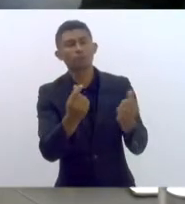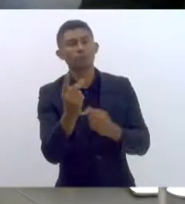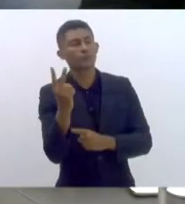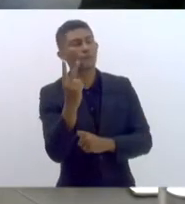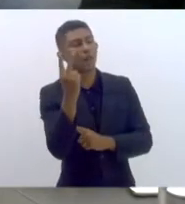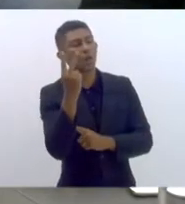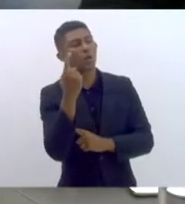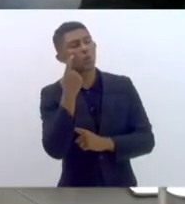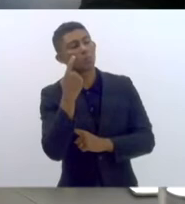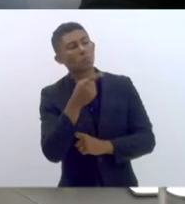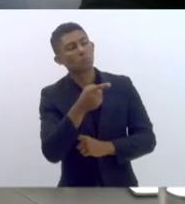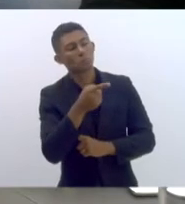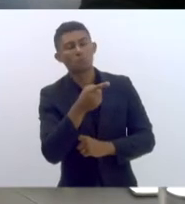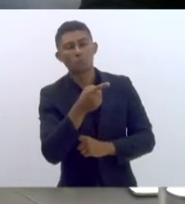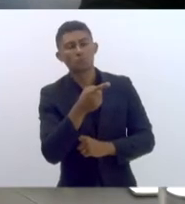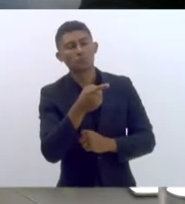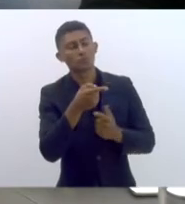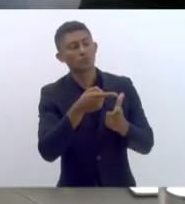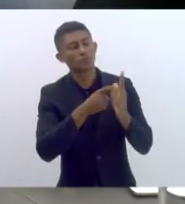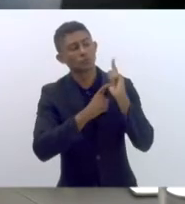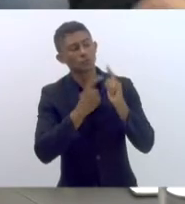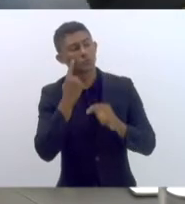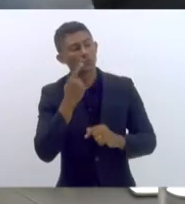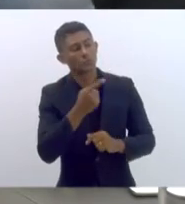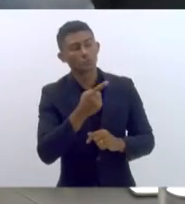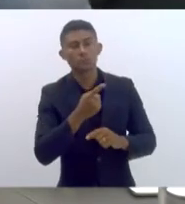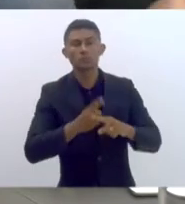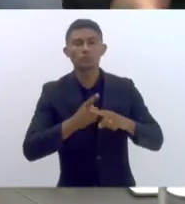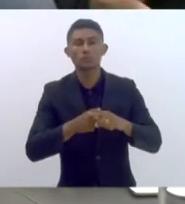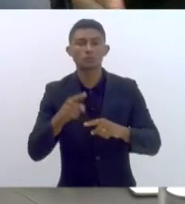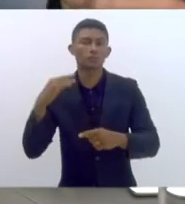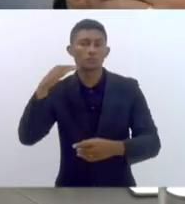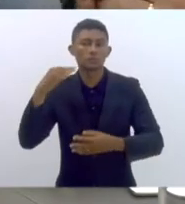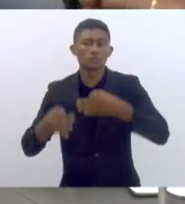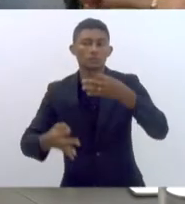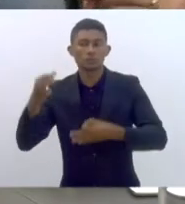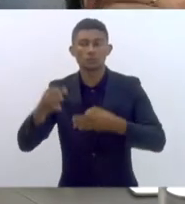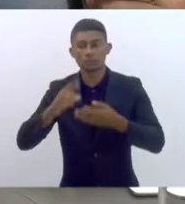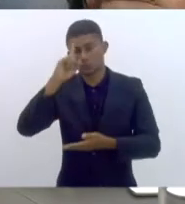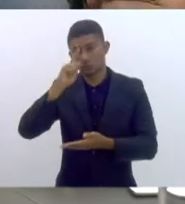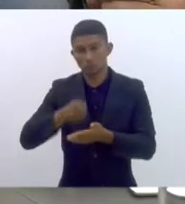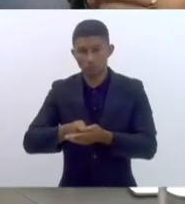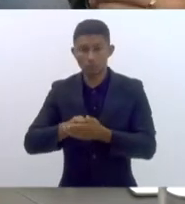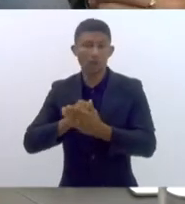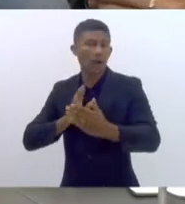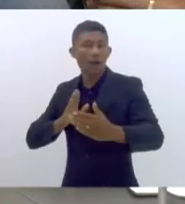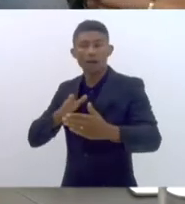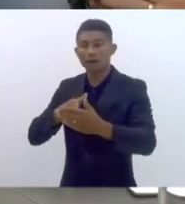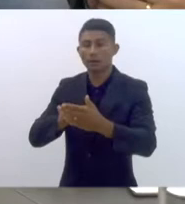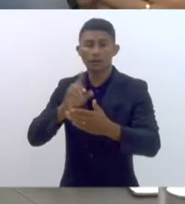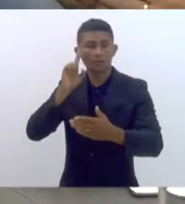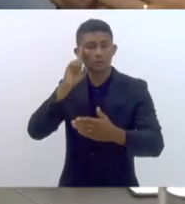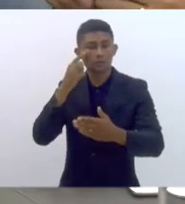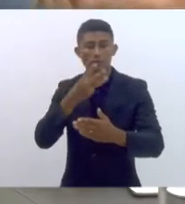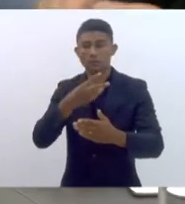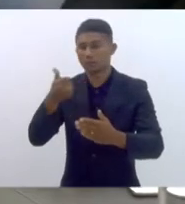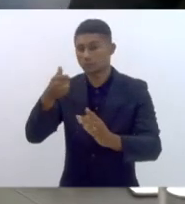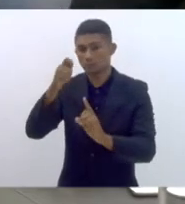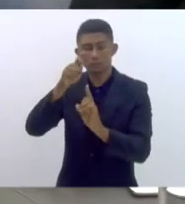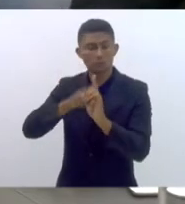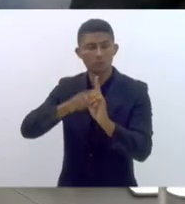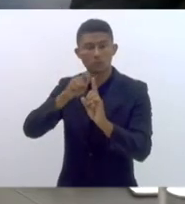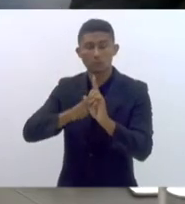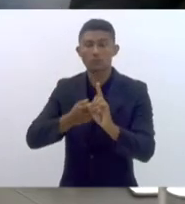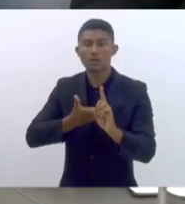de dívida por conta de decisões judiciais ajuizadas até 31 de dezembro de